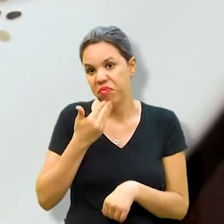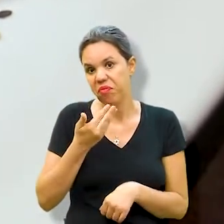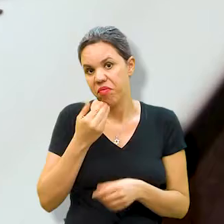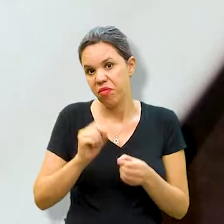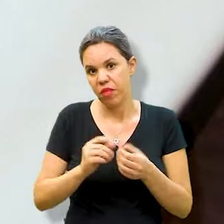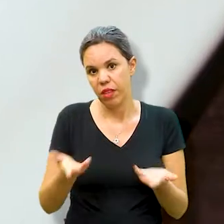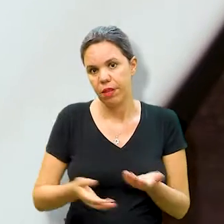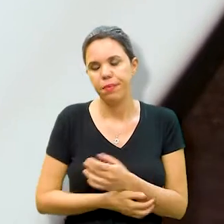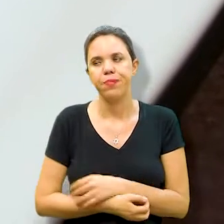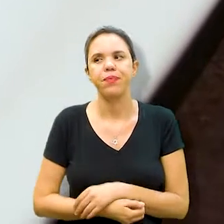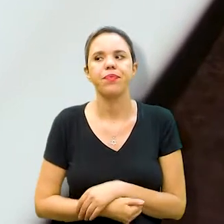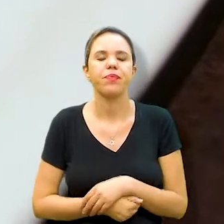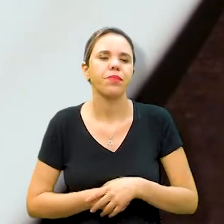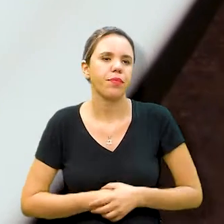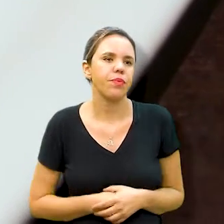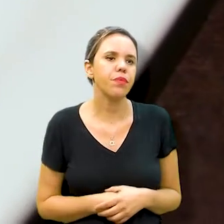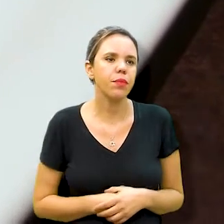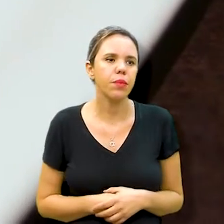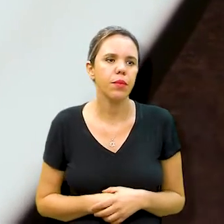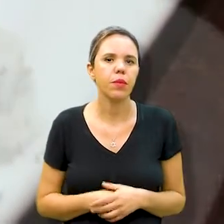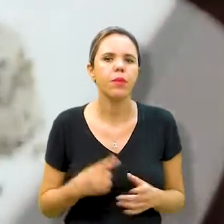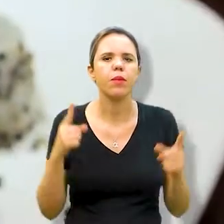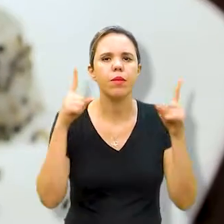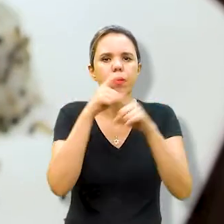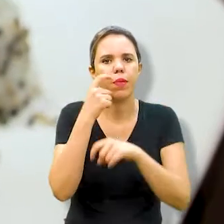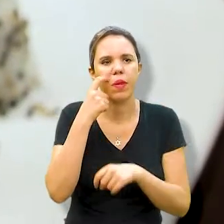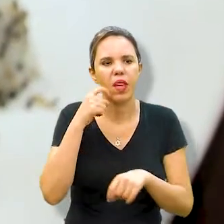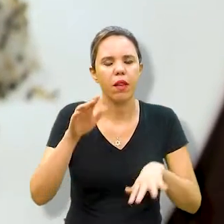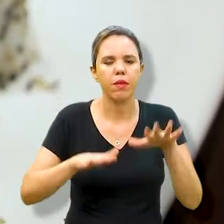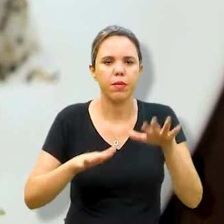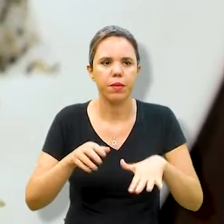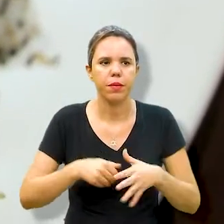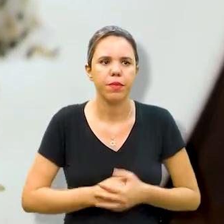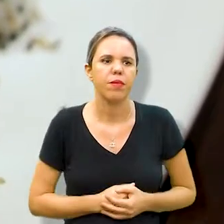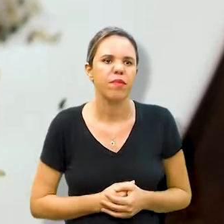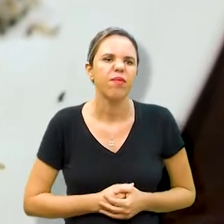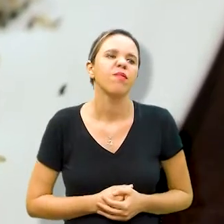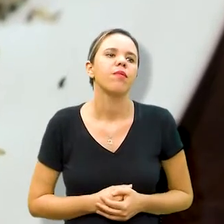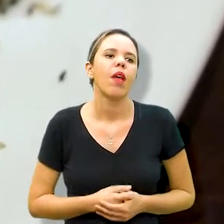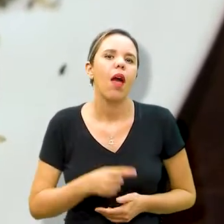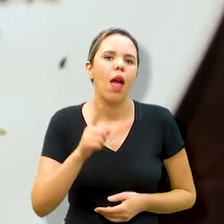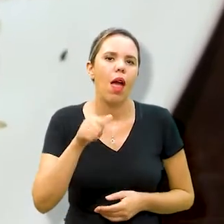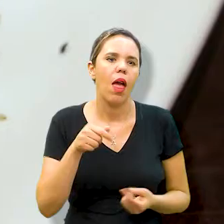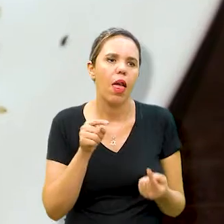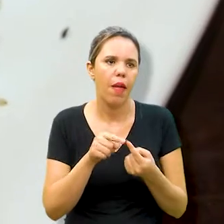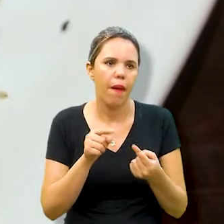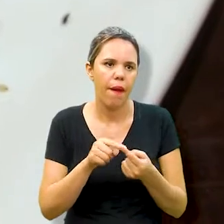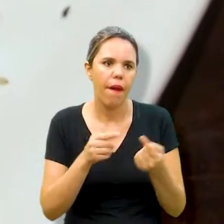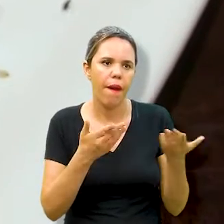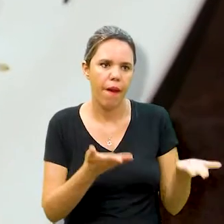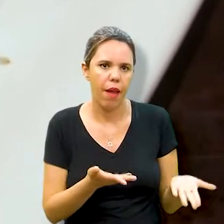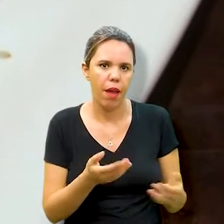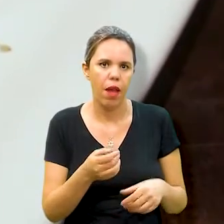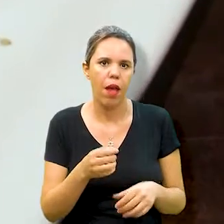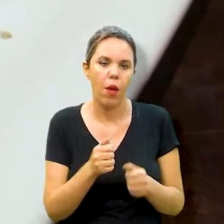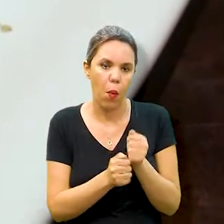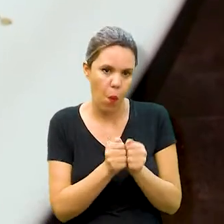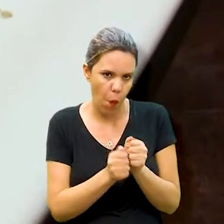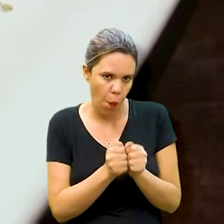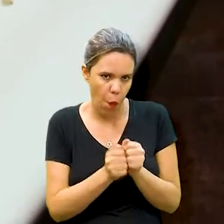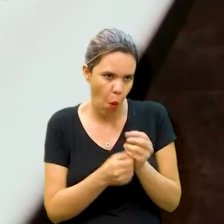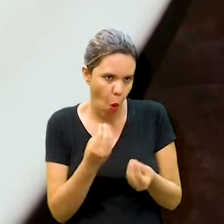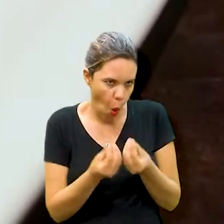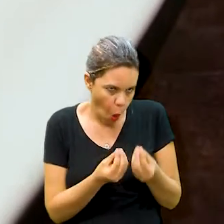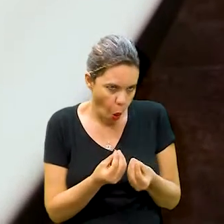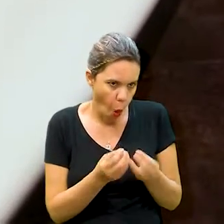prático de fazer E aí o mais difícil talvez talvez é acertar o ponto do